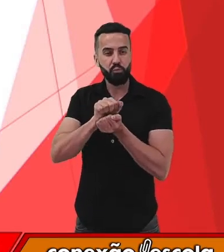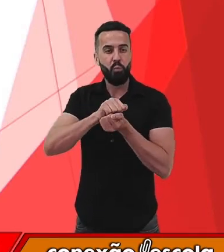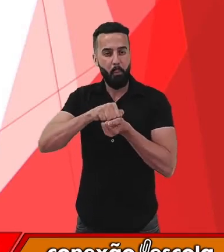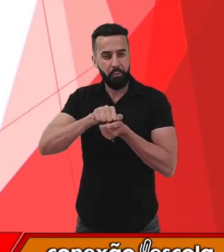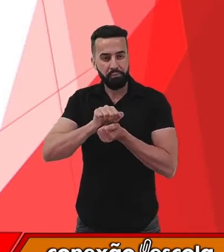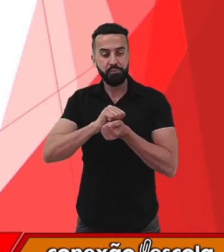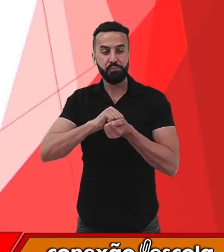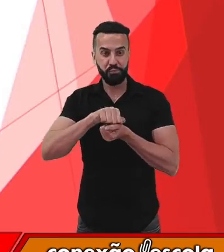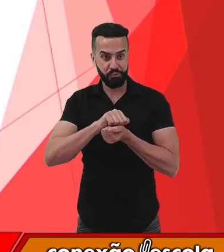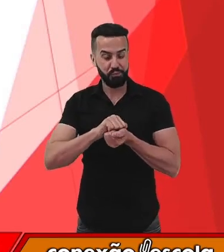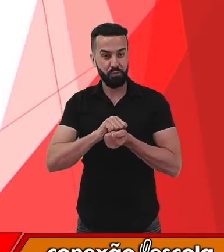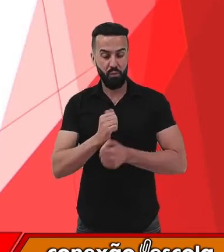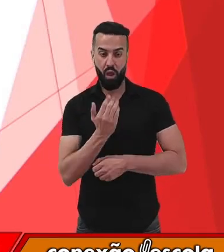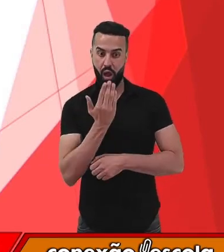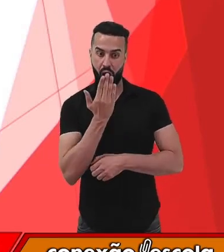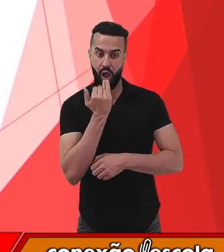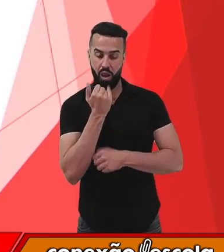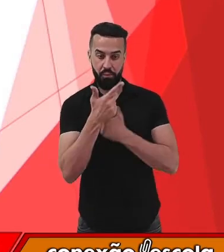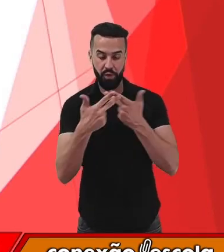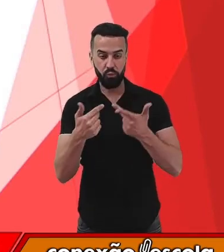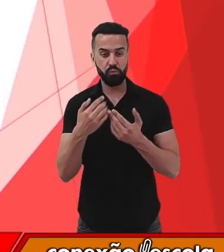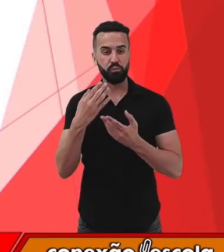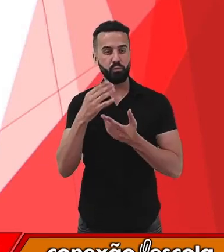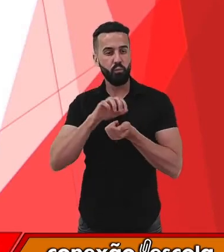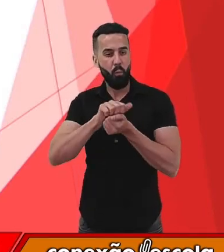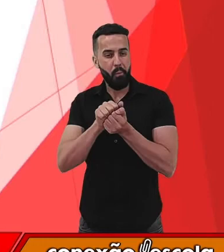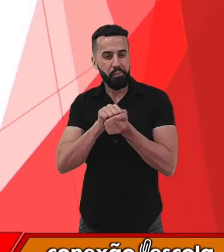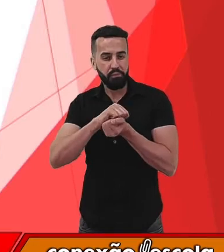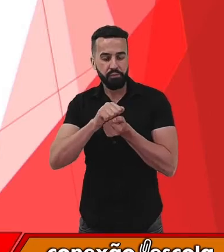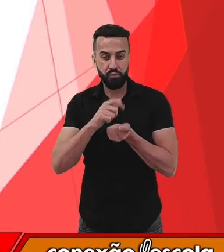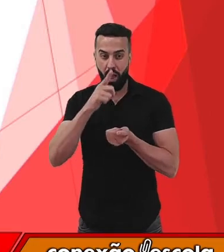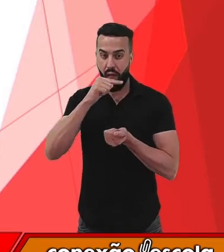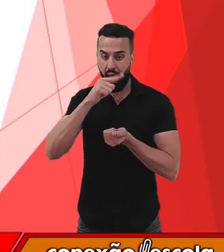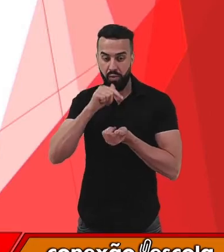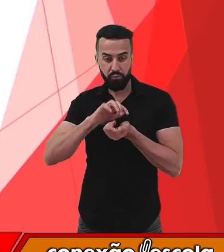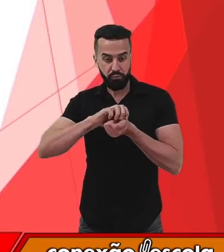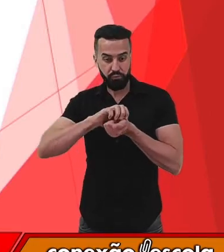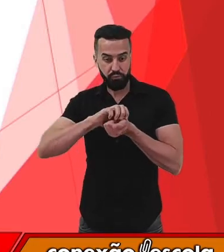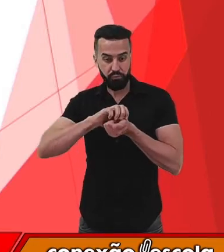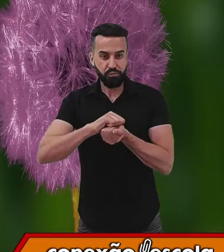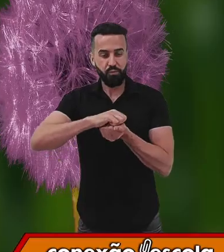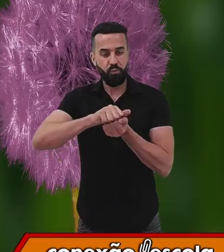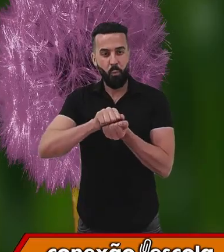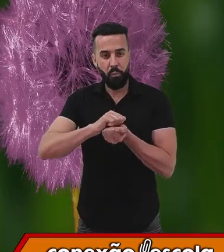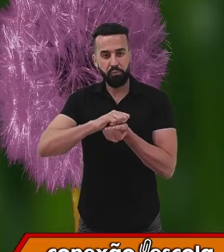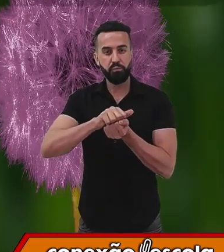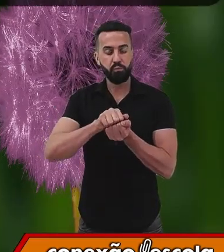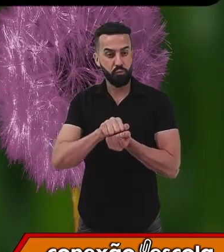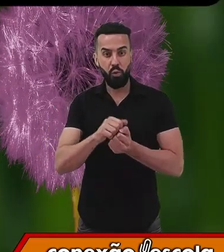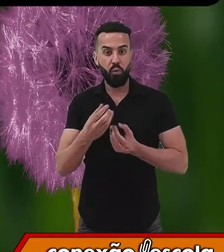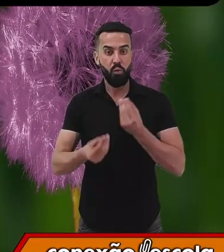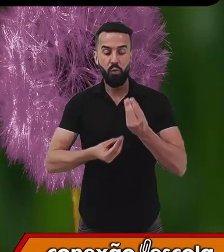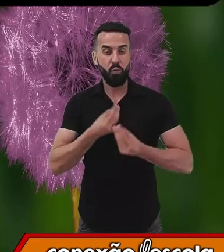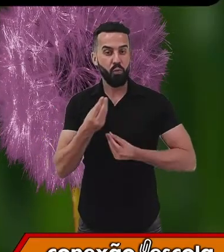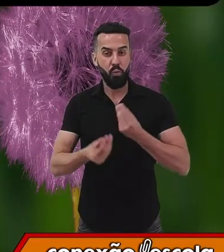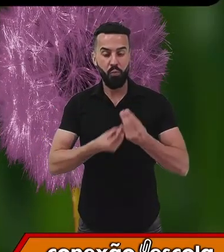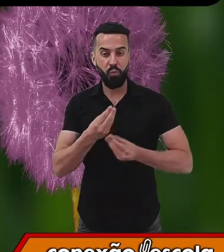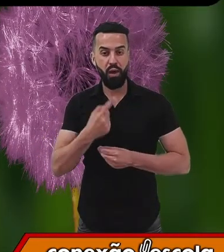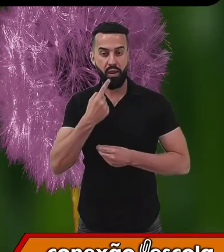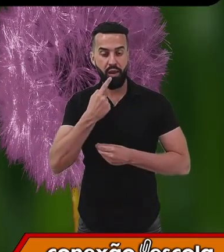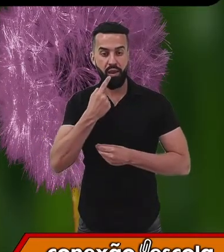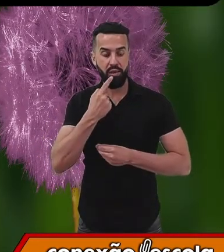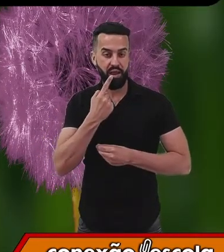Esse alimento vai ser misturado à saliva e essa mistura do alimento à saliva se dá com o auxílio da